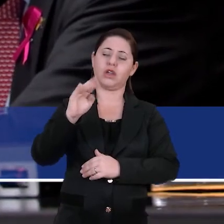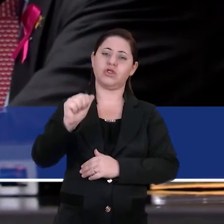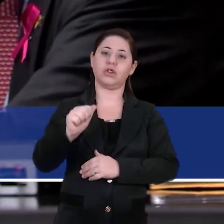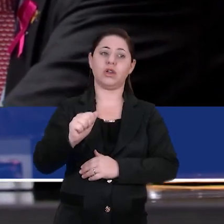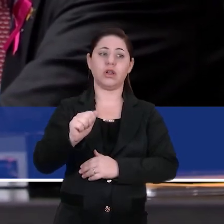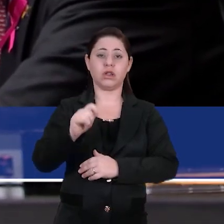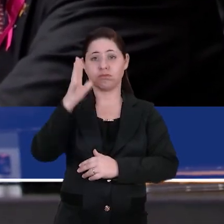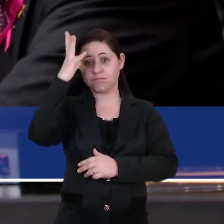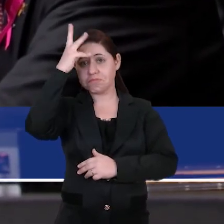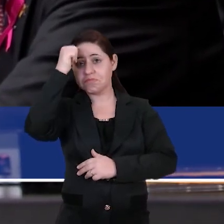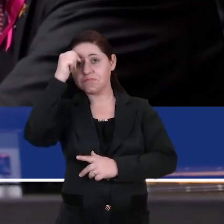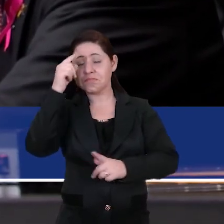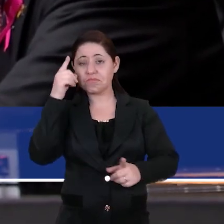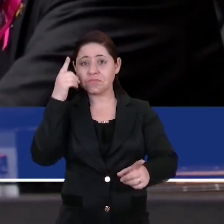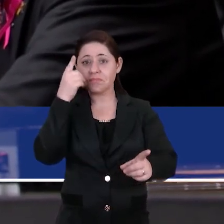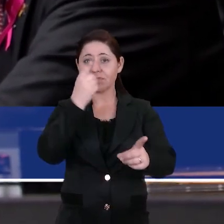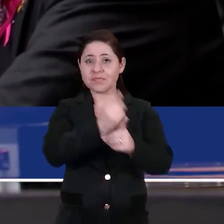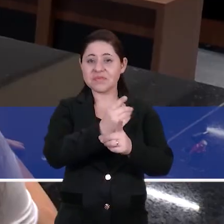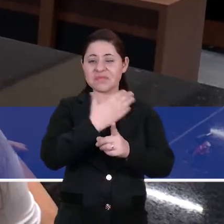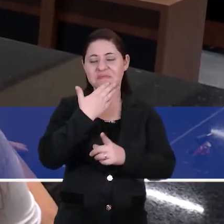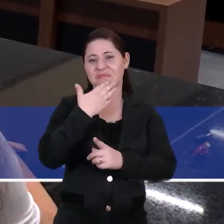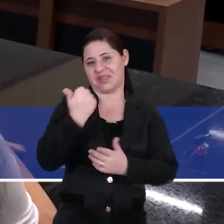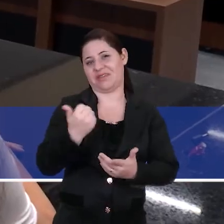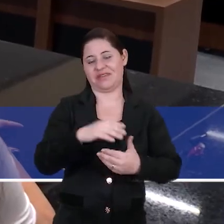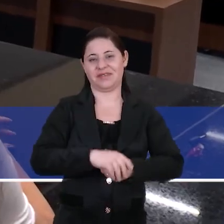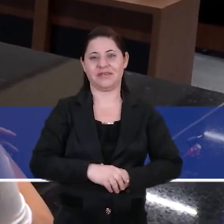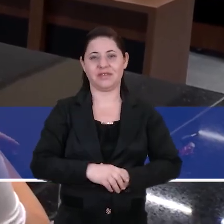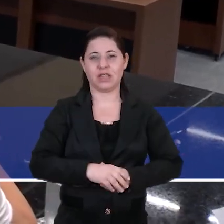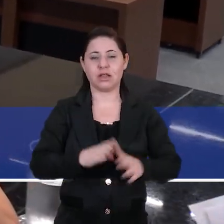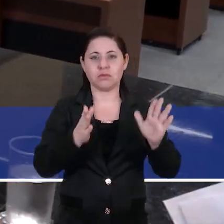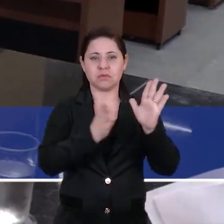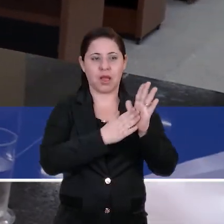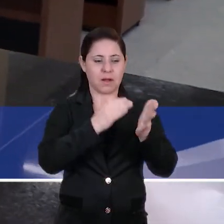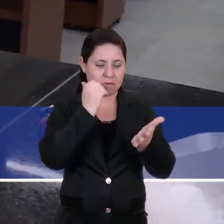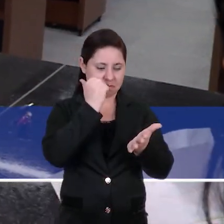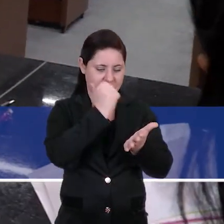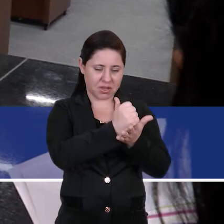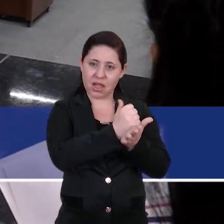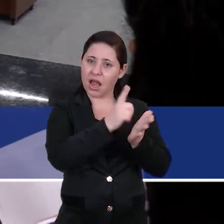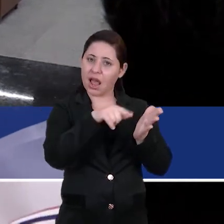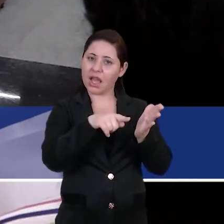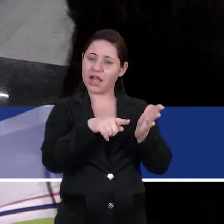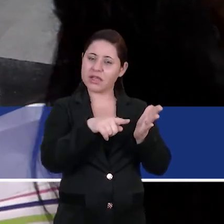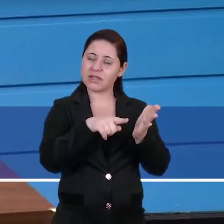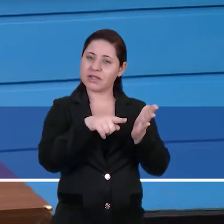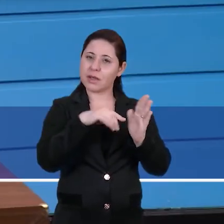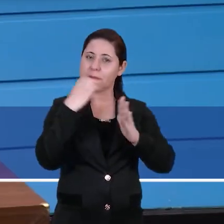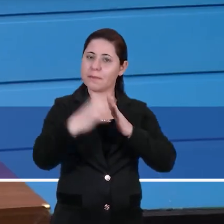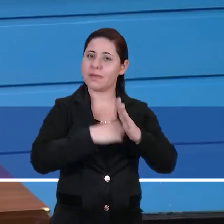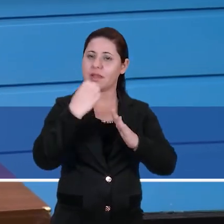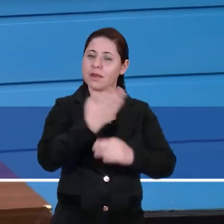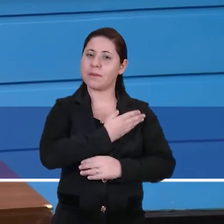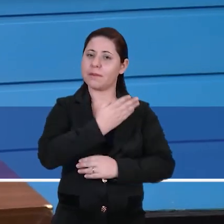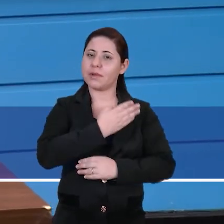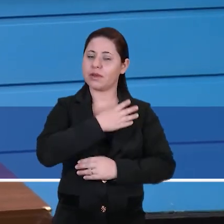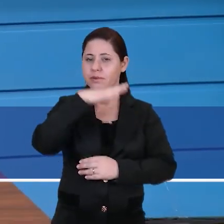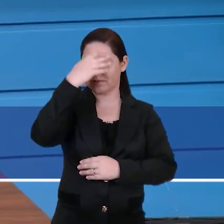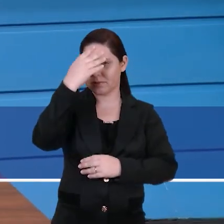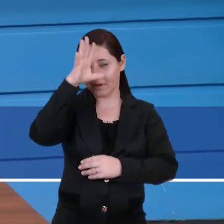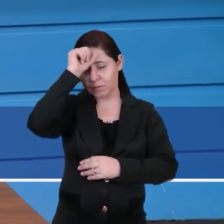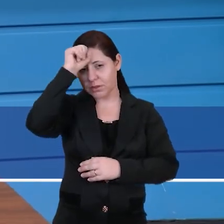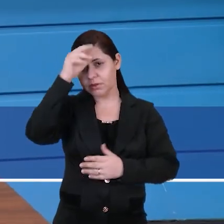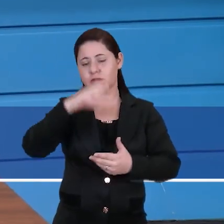os resultados do encontro não poderiam ser melhores. Além da elaboração do selo Empresa Amiga do Aprendiz e da Carta de Campo